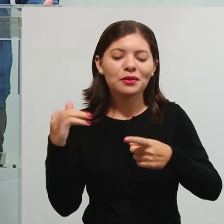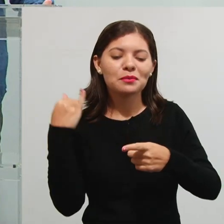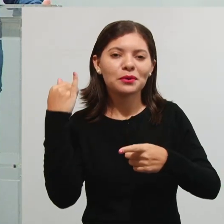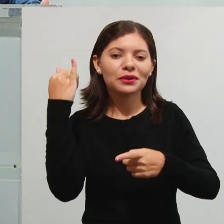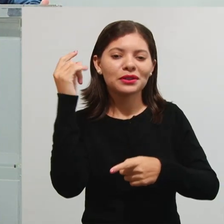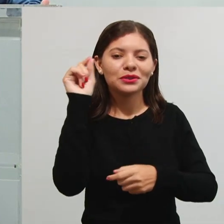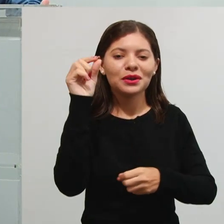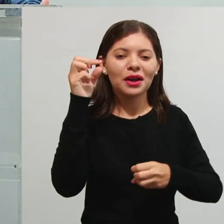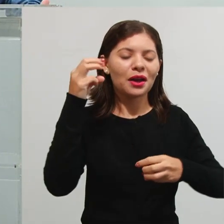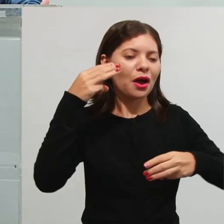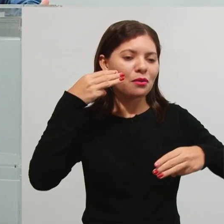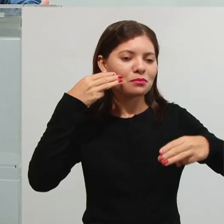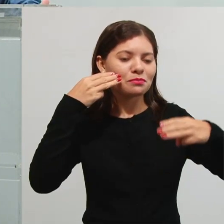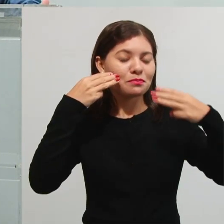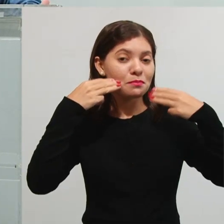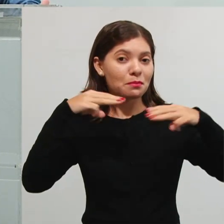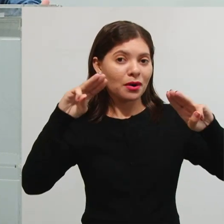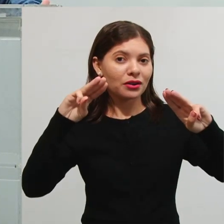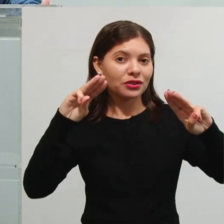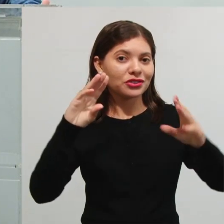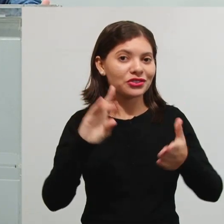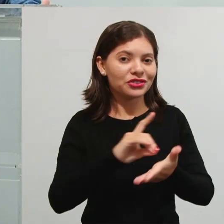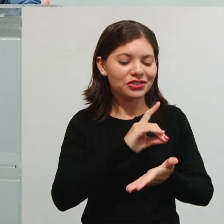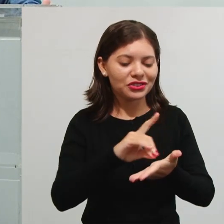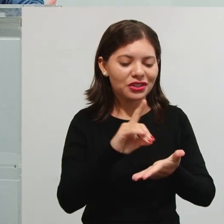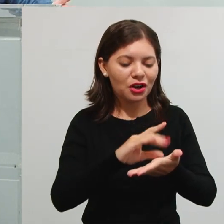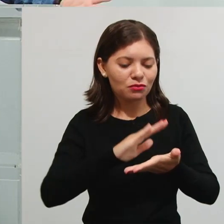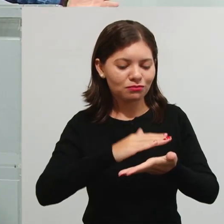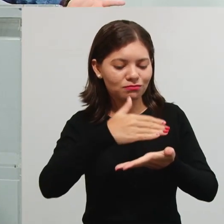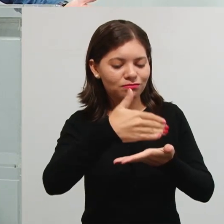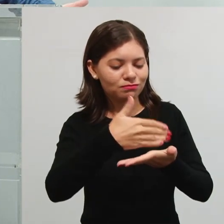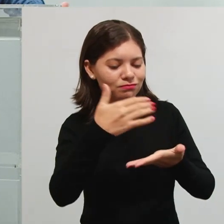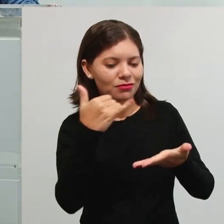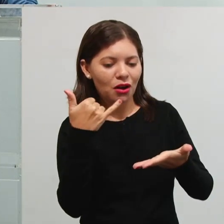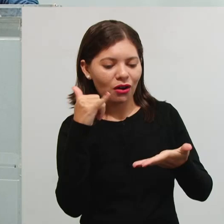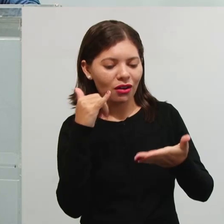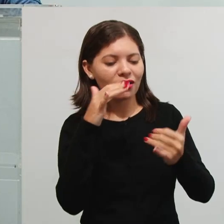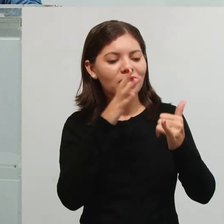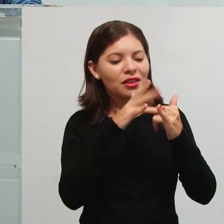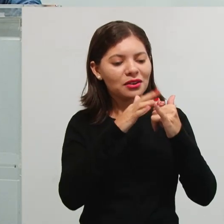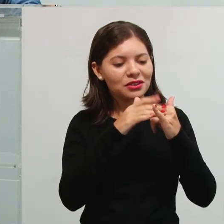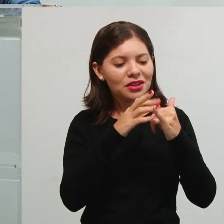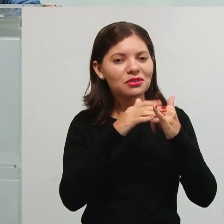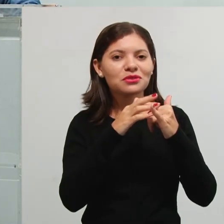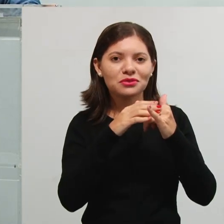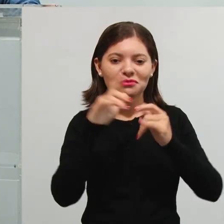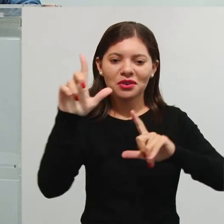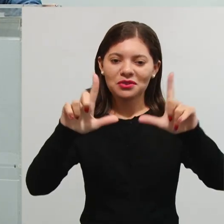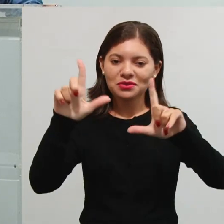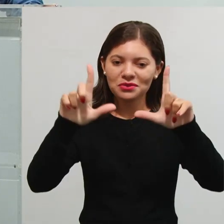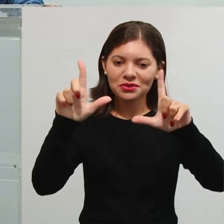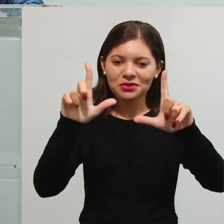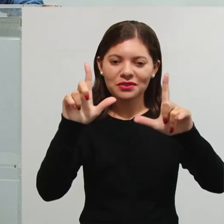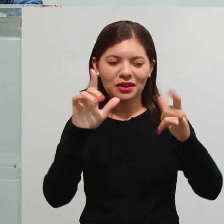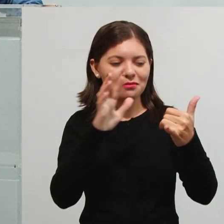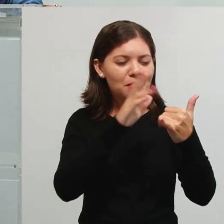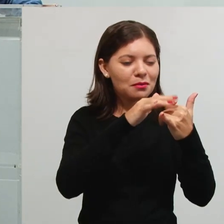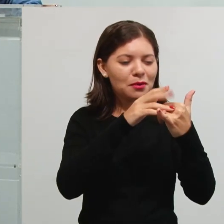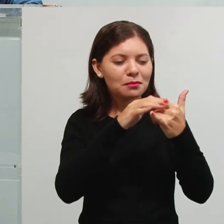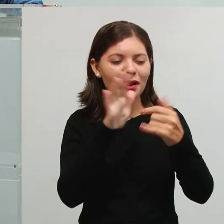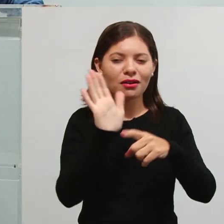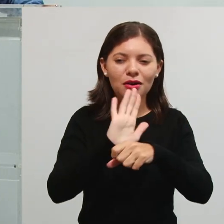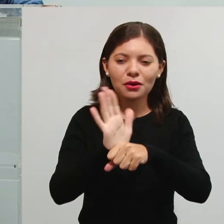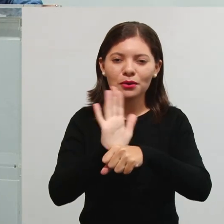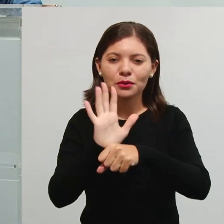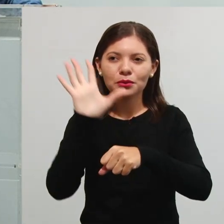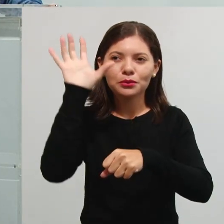que é o marketing digital e a gente vê nas redes sociais, né? Até o YouTube hoje tem anúncios, você vai assistir um vídeo, vai